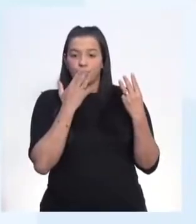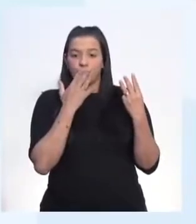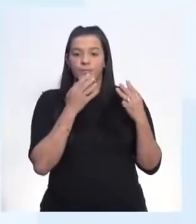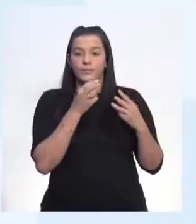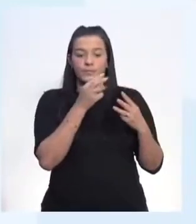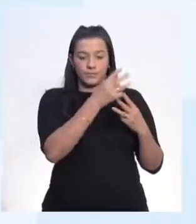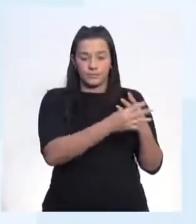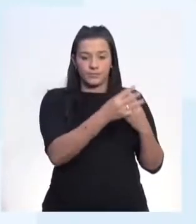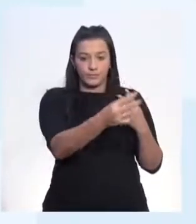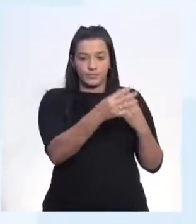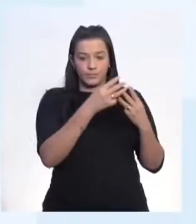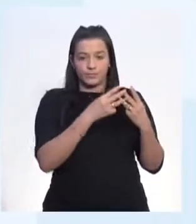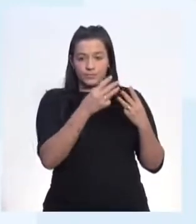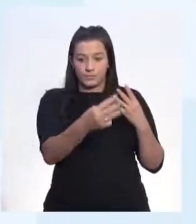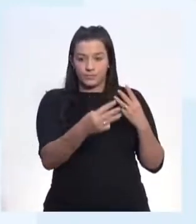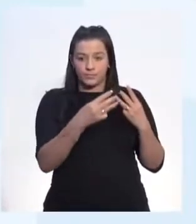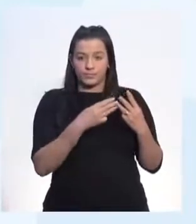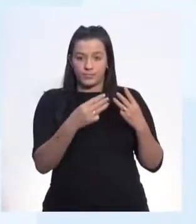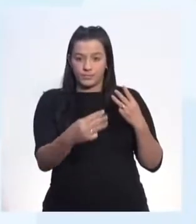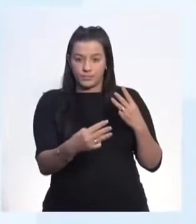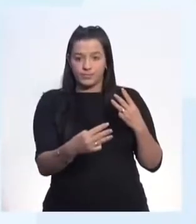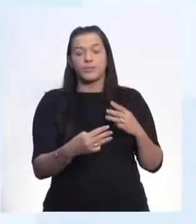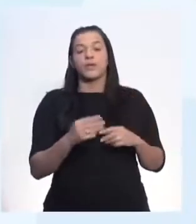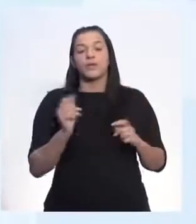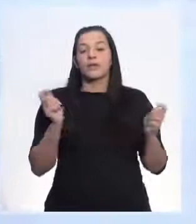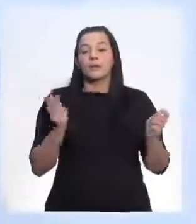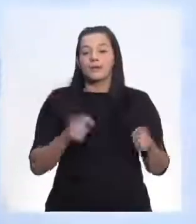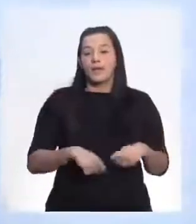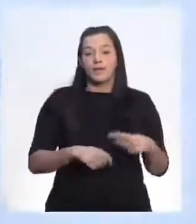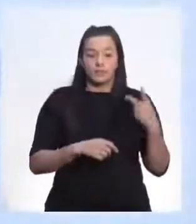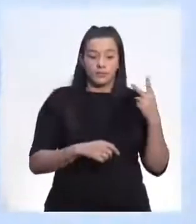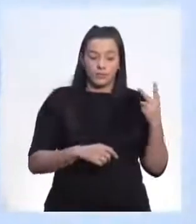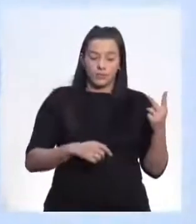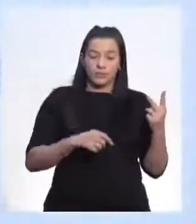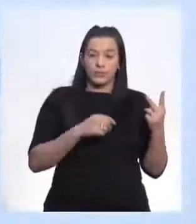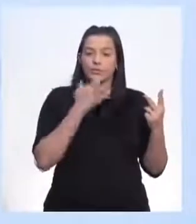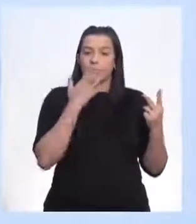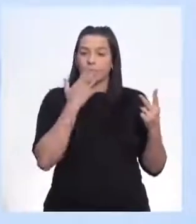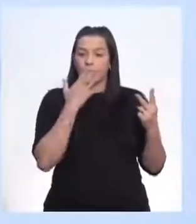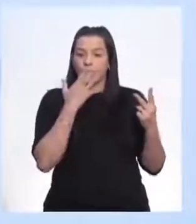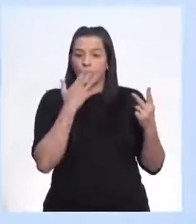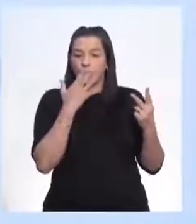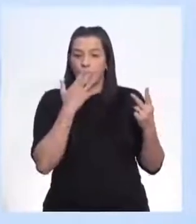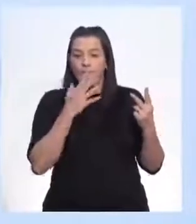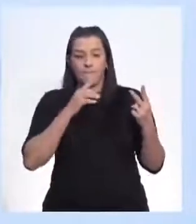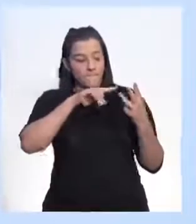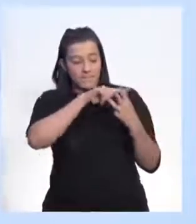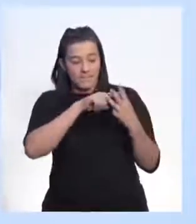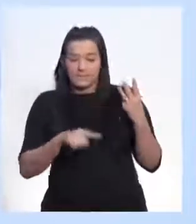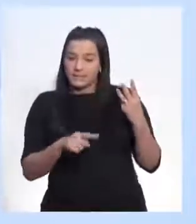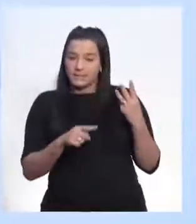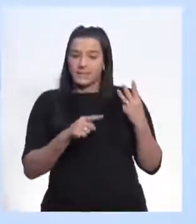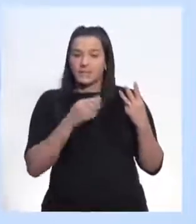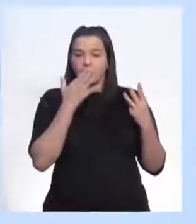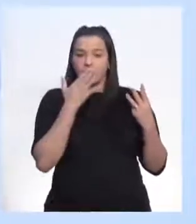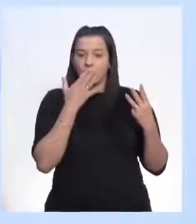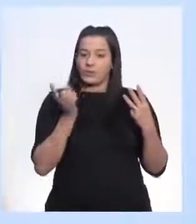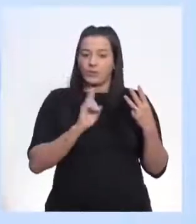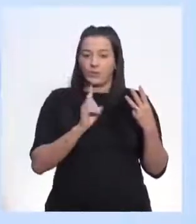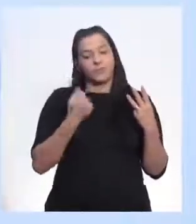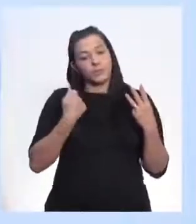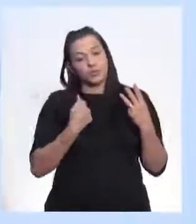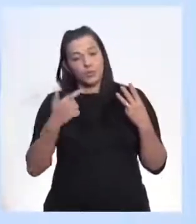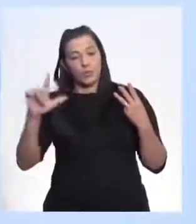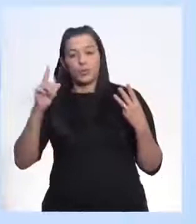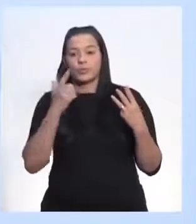3, porém, eu até posso ter 2 da mesma cor, mas as 3 da mesma cor, não.